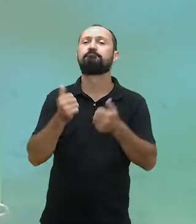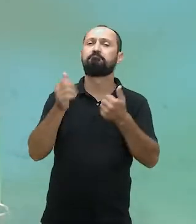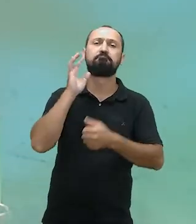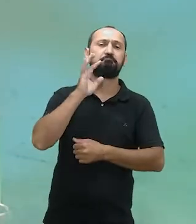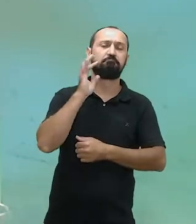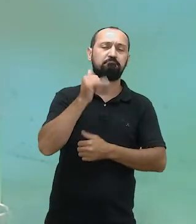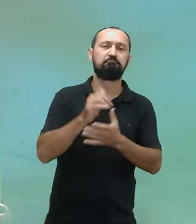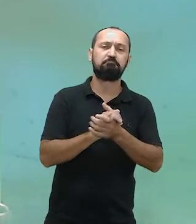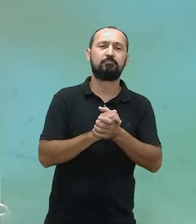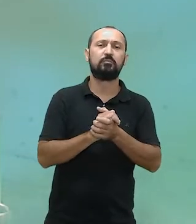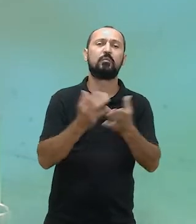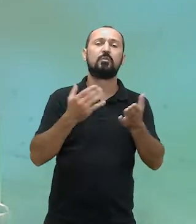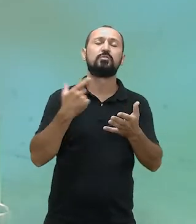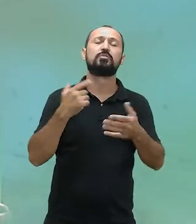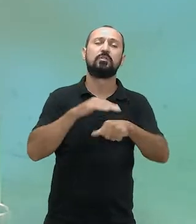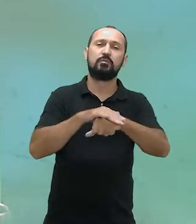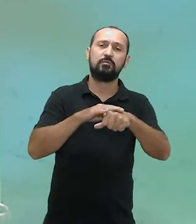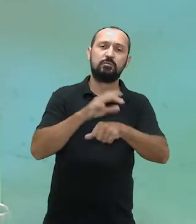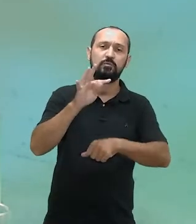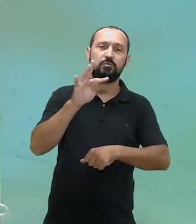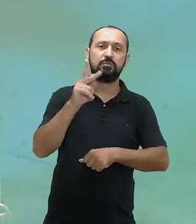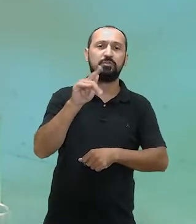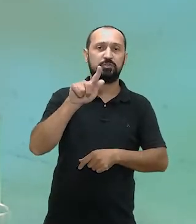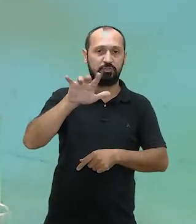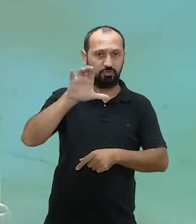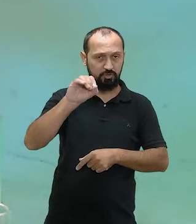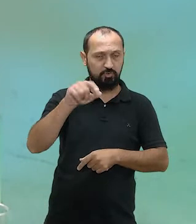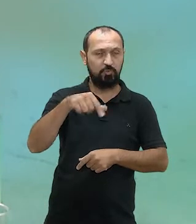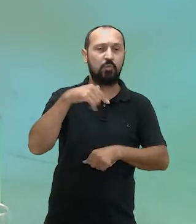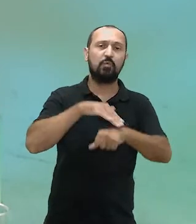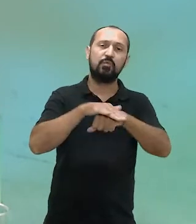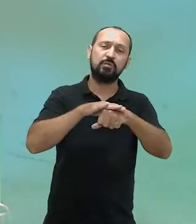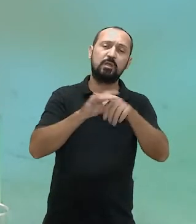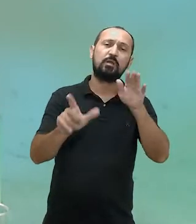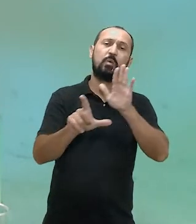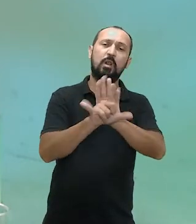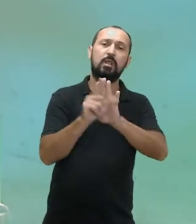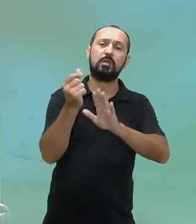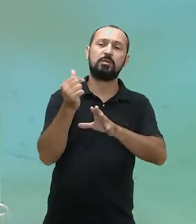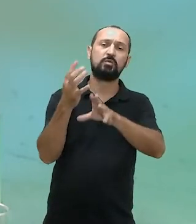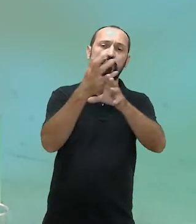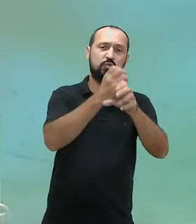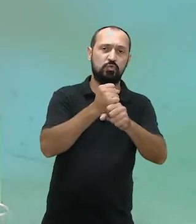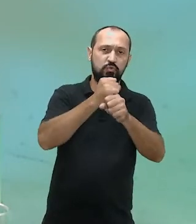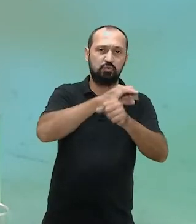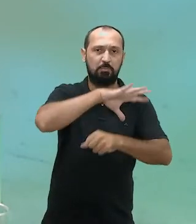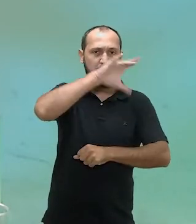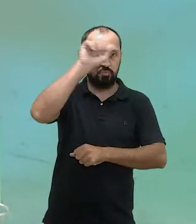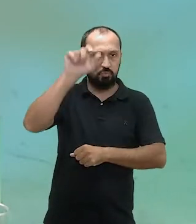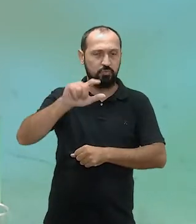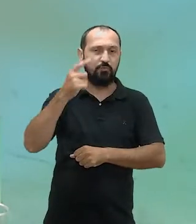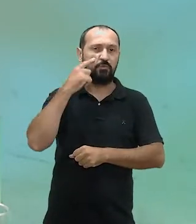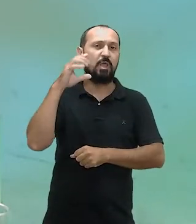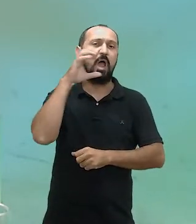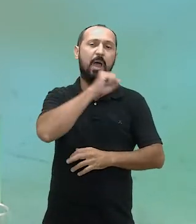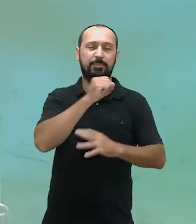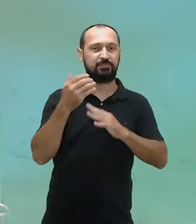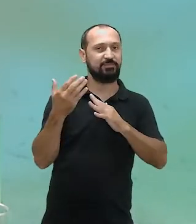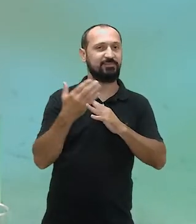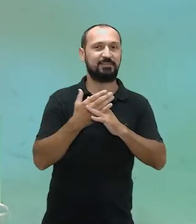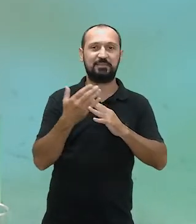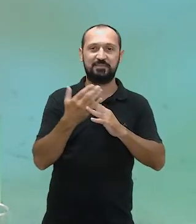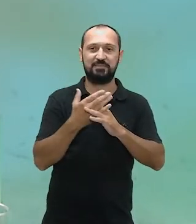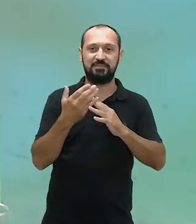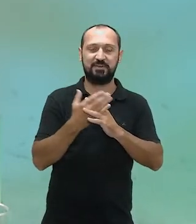Bacana, show de bola. A gente está hoje aqui com o Tiago Debeza falando sobre as leis orçamentárias de Mato Grosso do Sul. Vamos fazer um breve